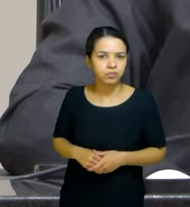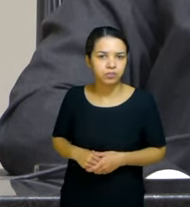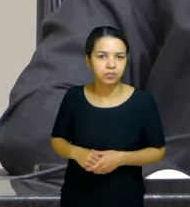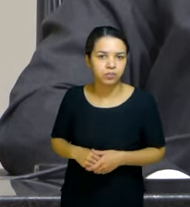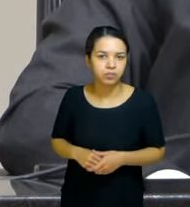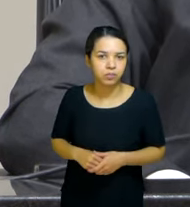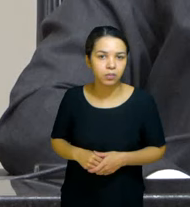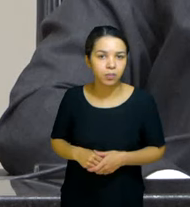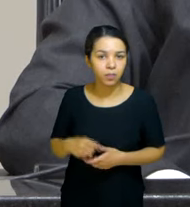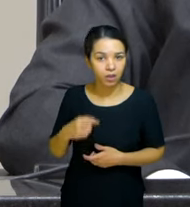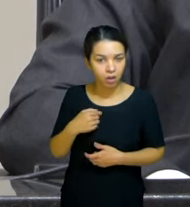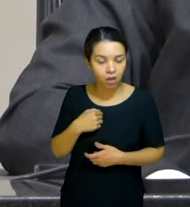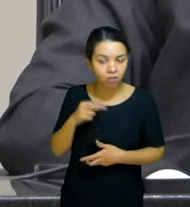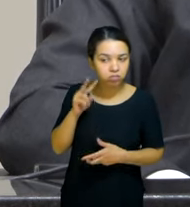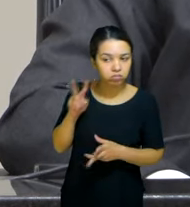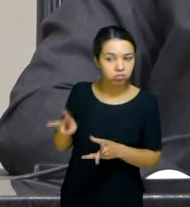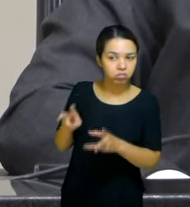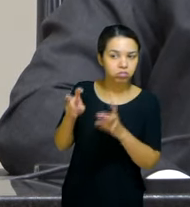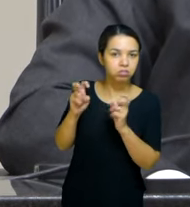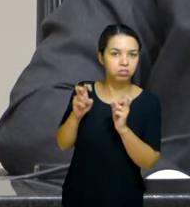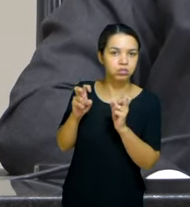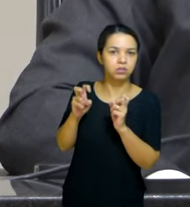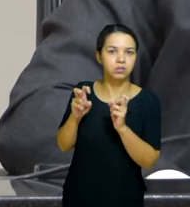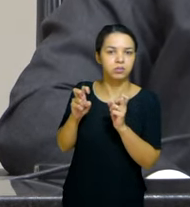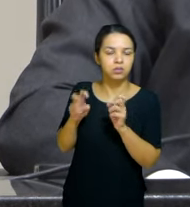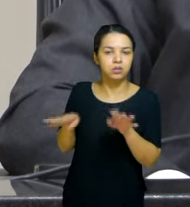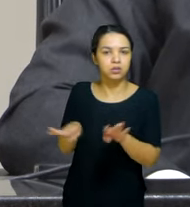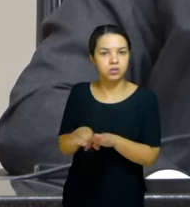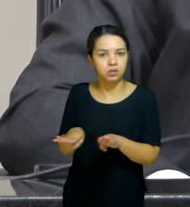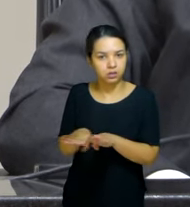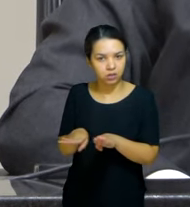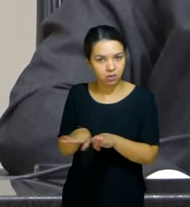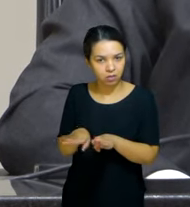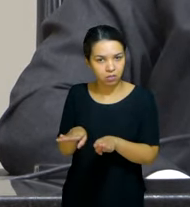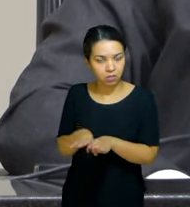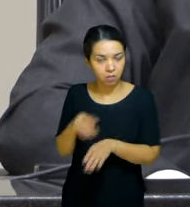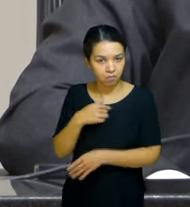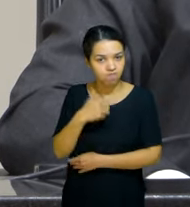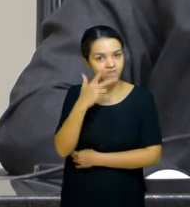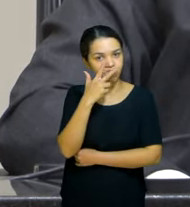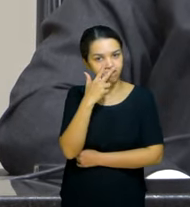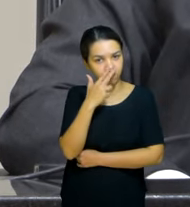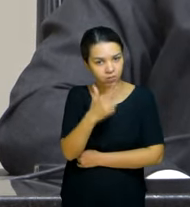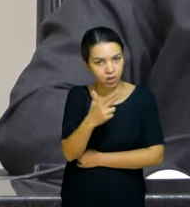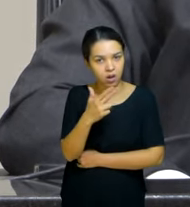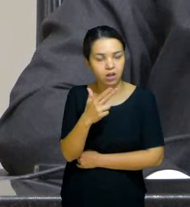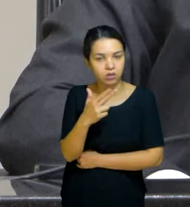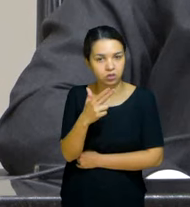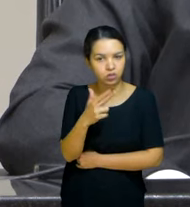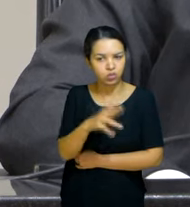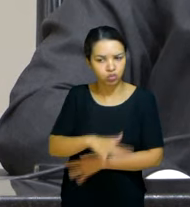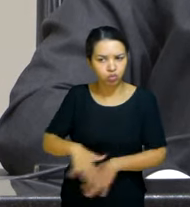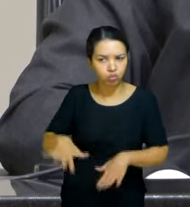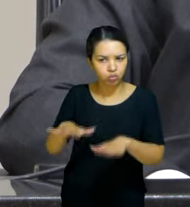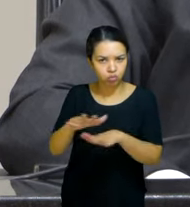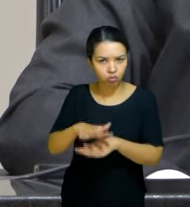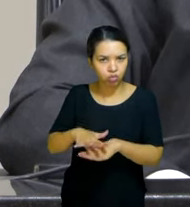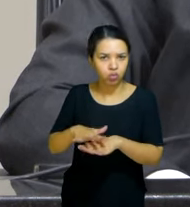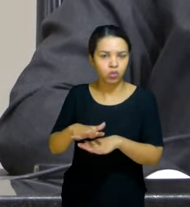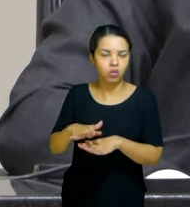eu observei e pelo que me pareceu diante de tudo aquilo que eu